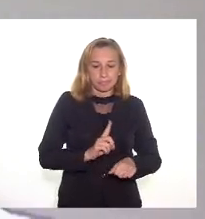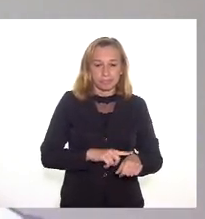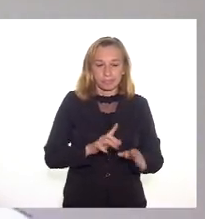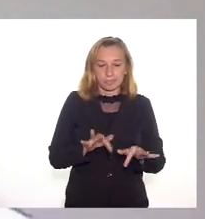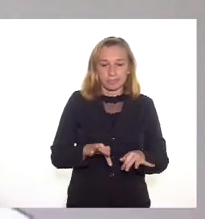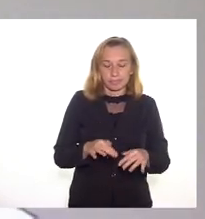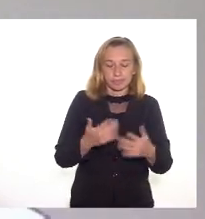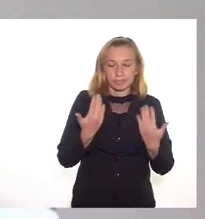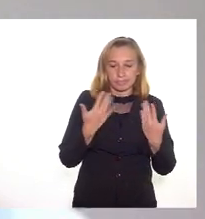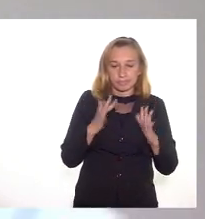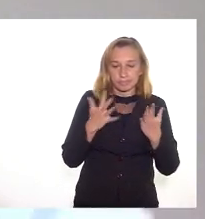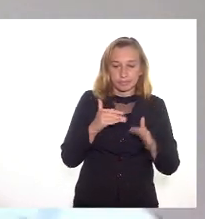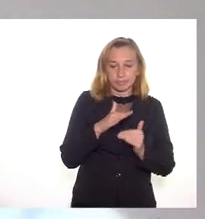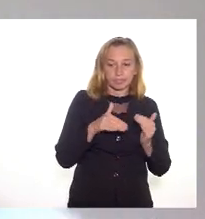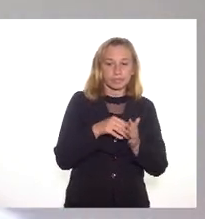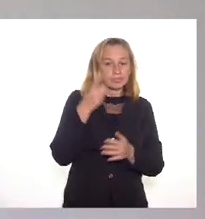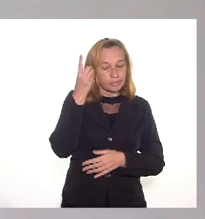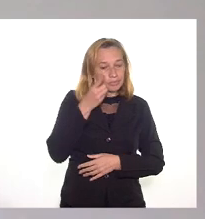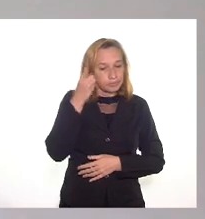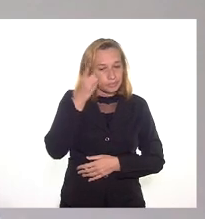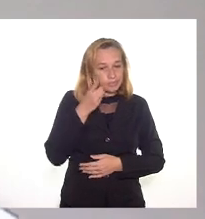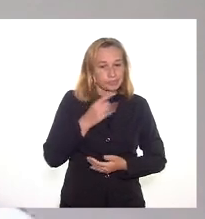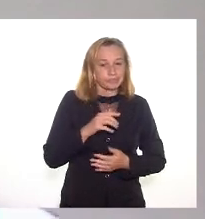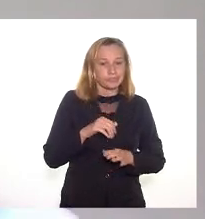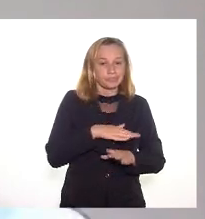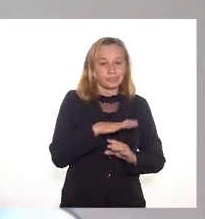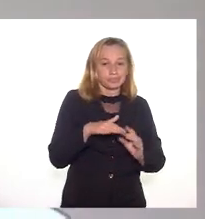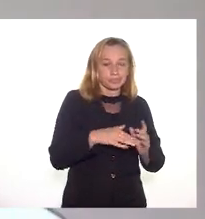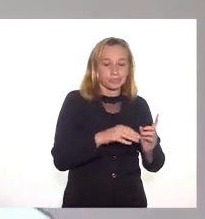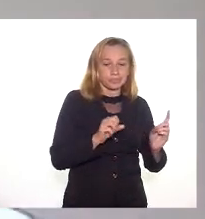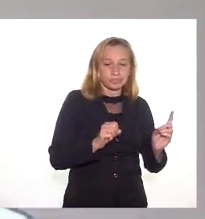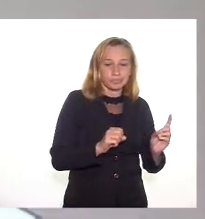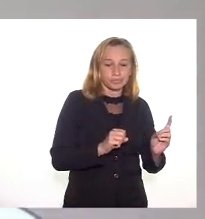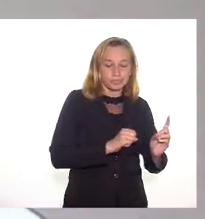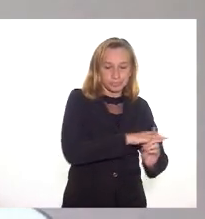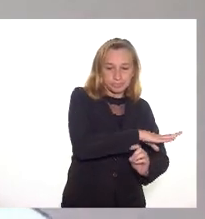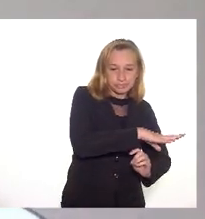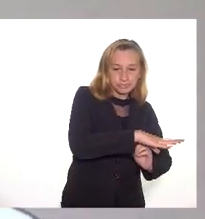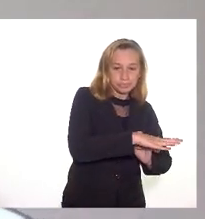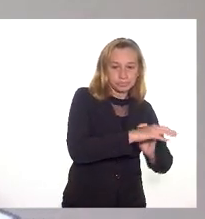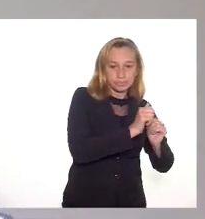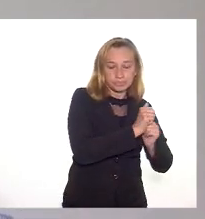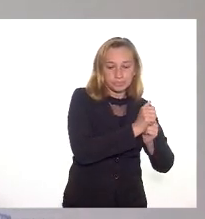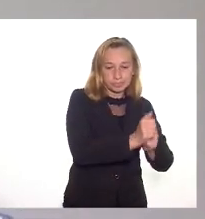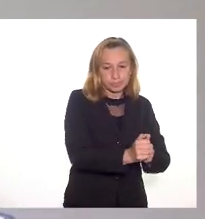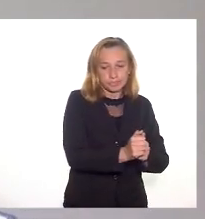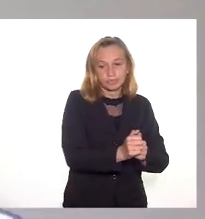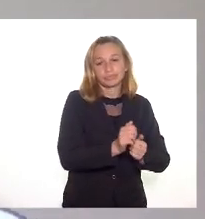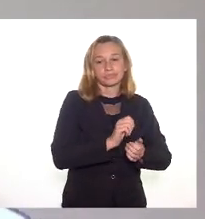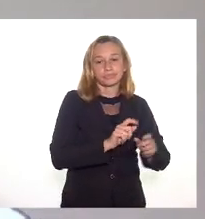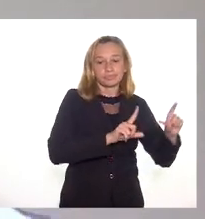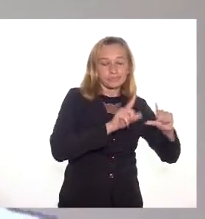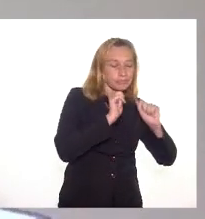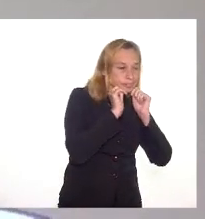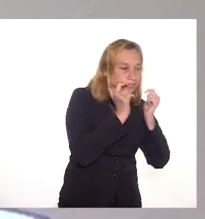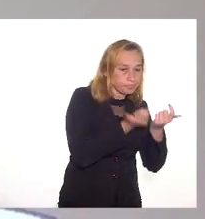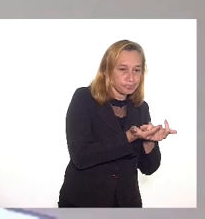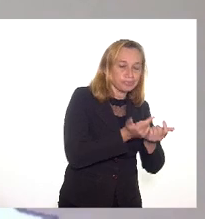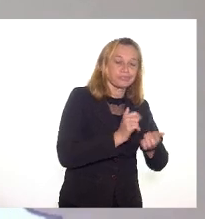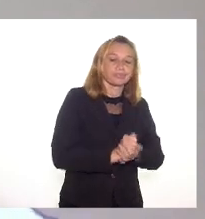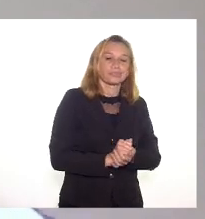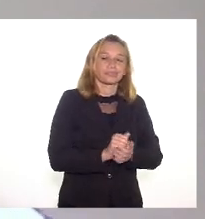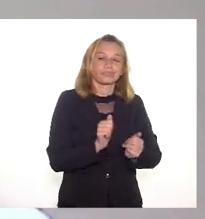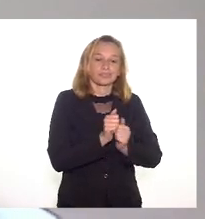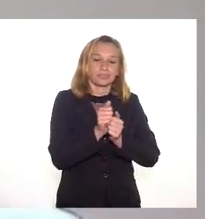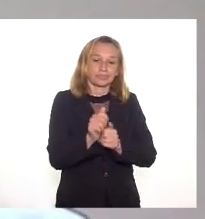saudar deputados deputados aqui ainda presentes cidadãos e cidadães que nos acompanham pela TV Alerj que nos